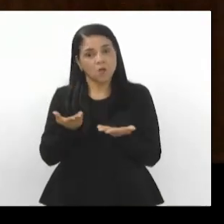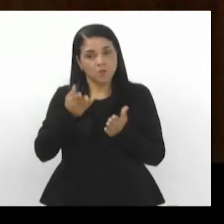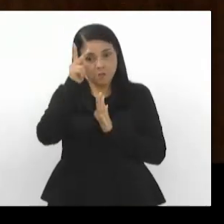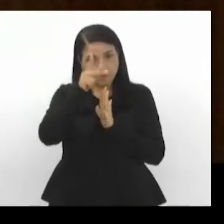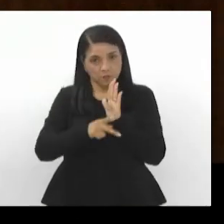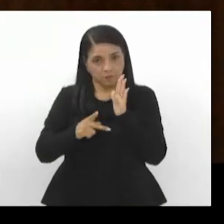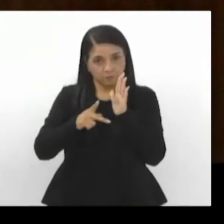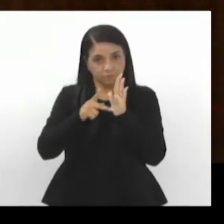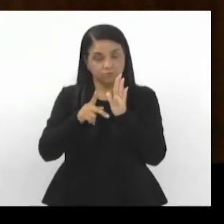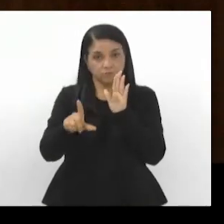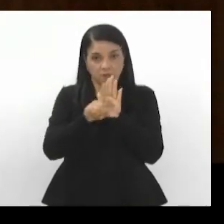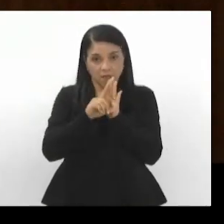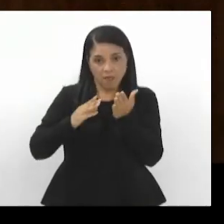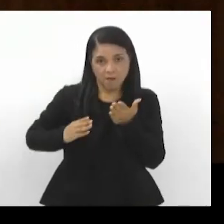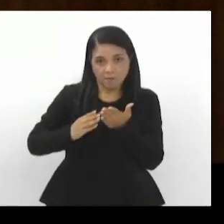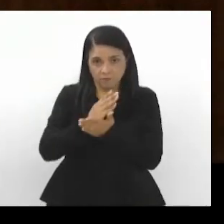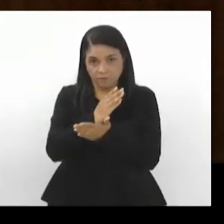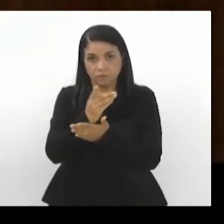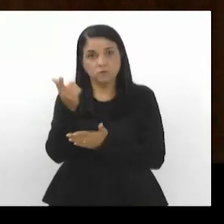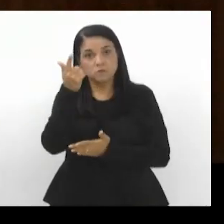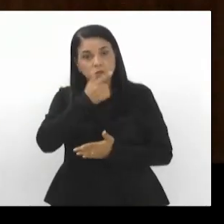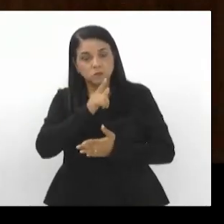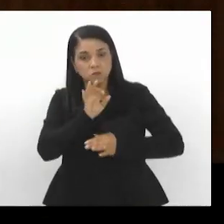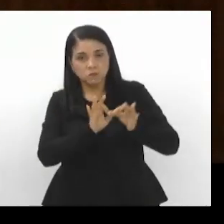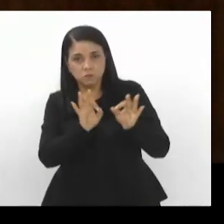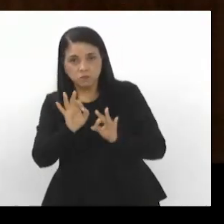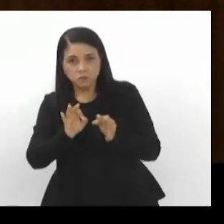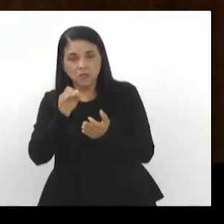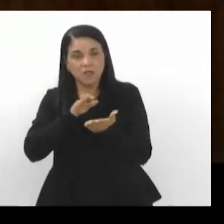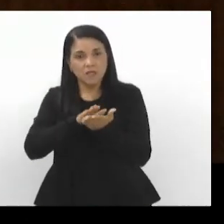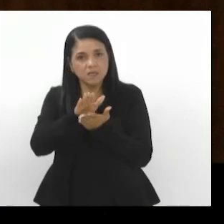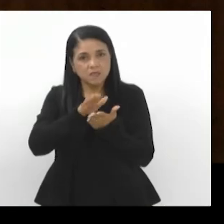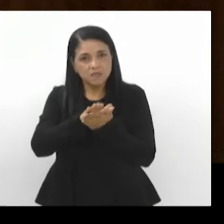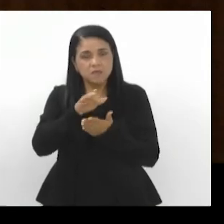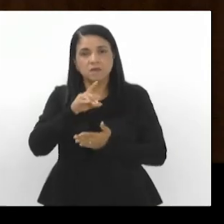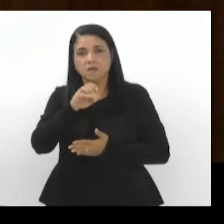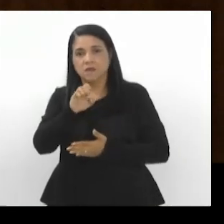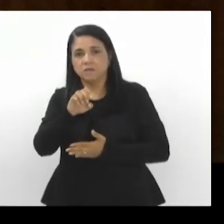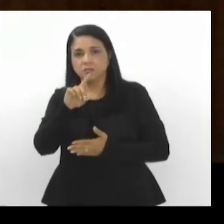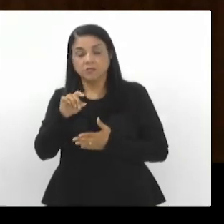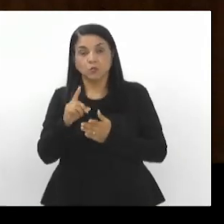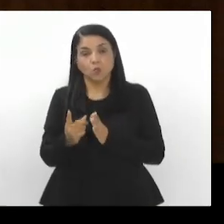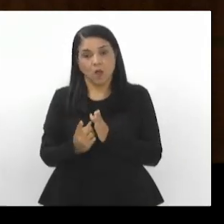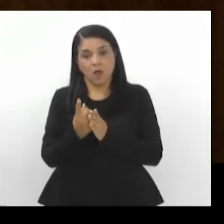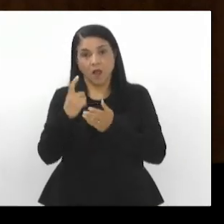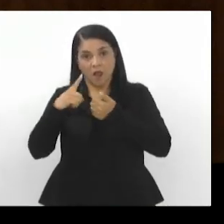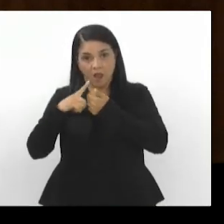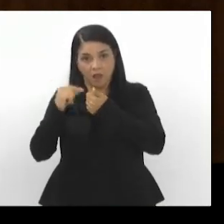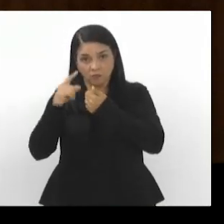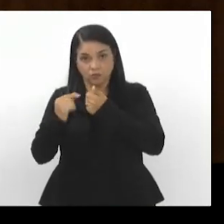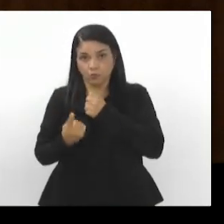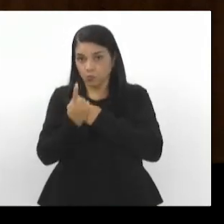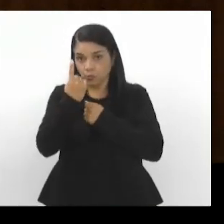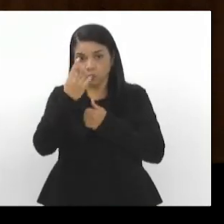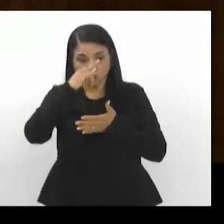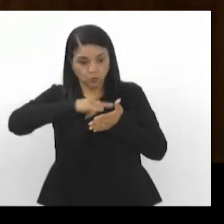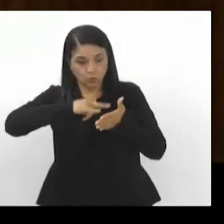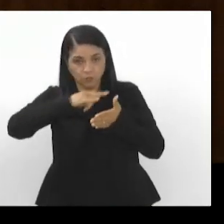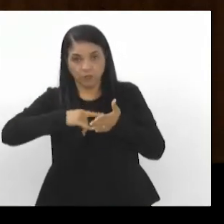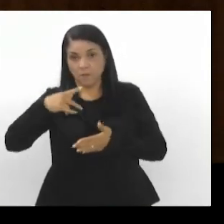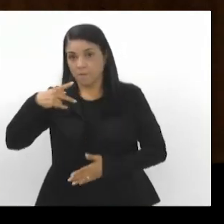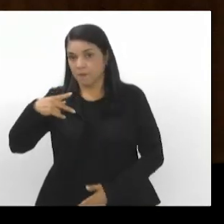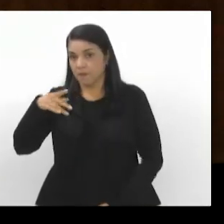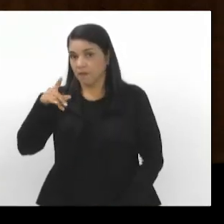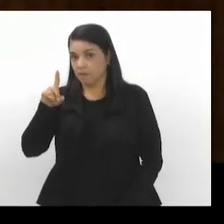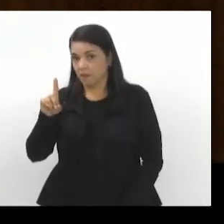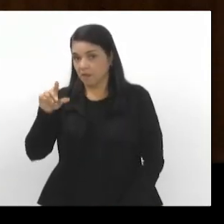gente conseguir fazer, né, a formatação, a edição, né, em um artigo único, em um documento único em PDF,